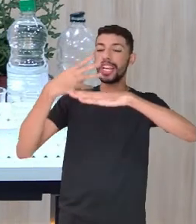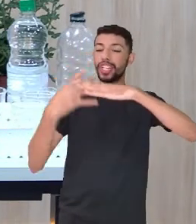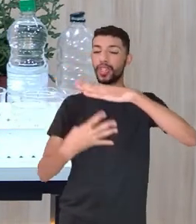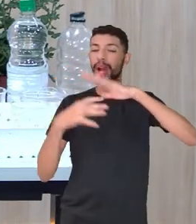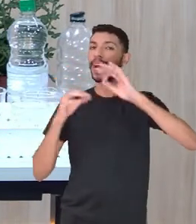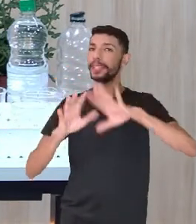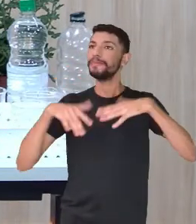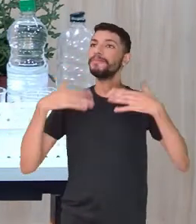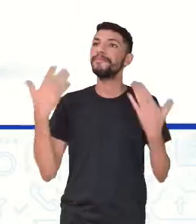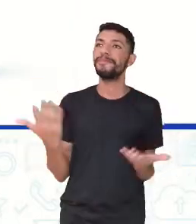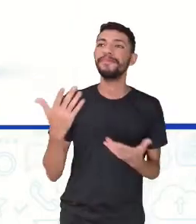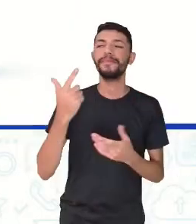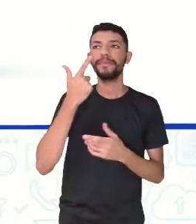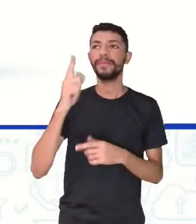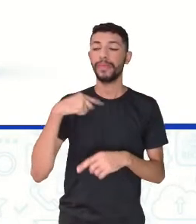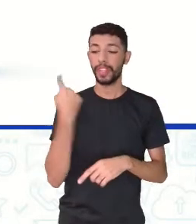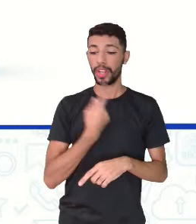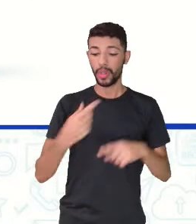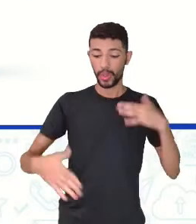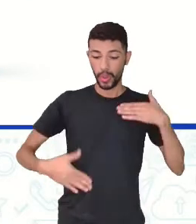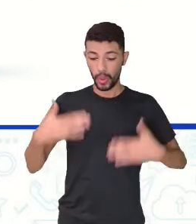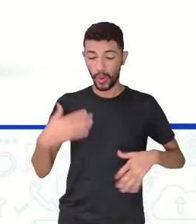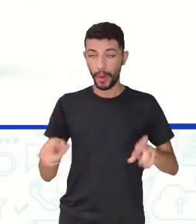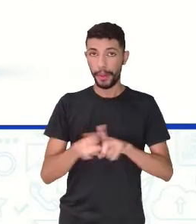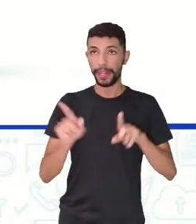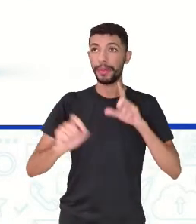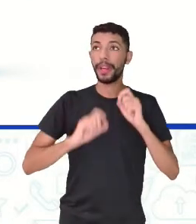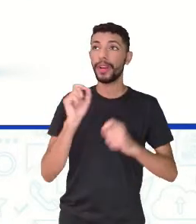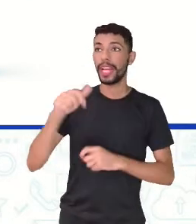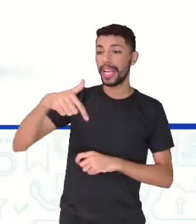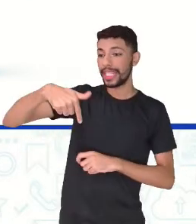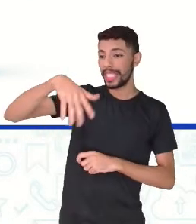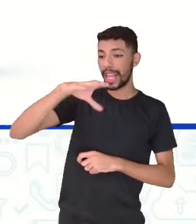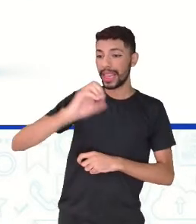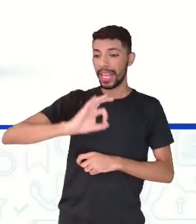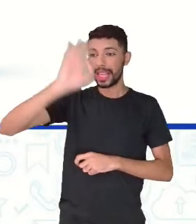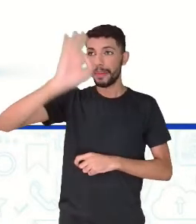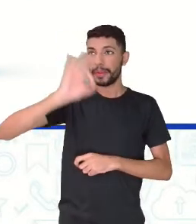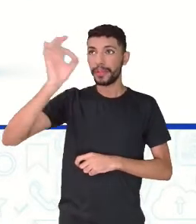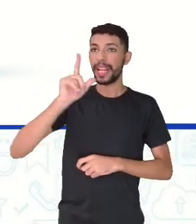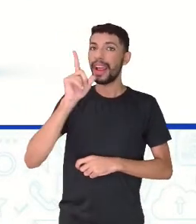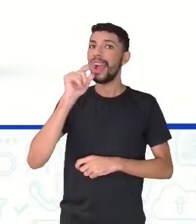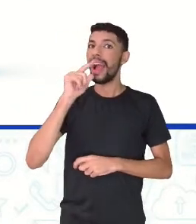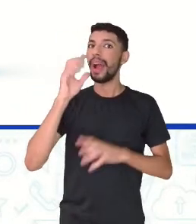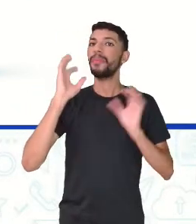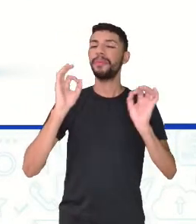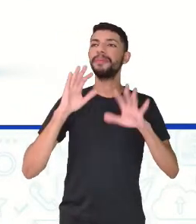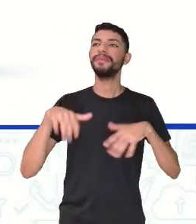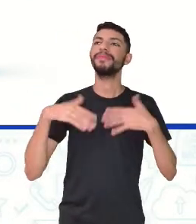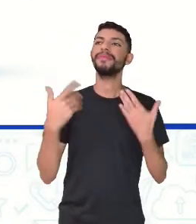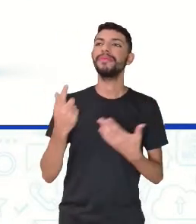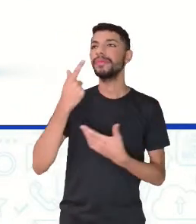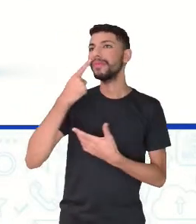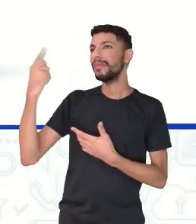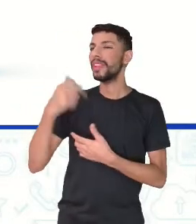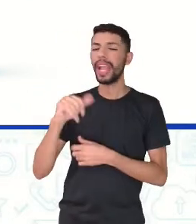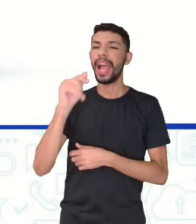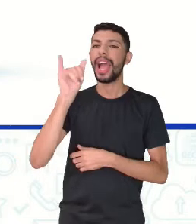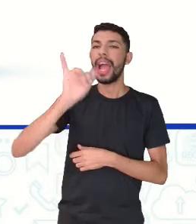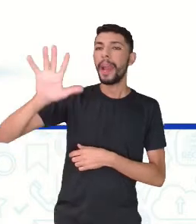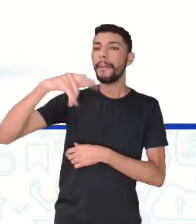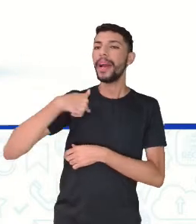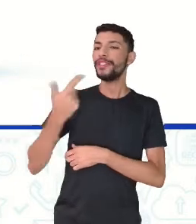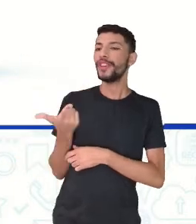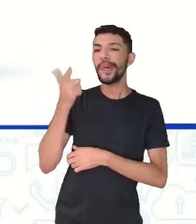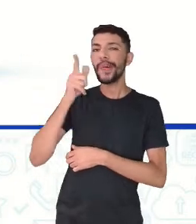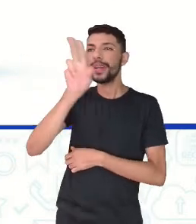corpo, professora? O nosso corpo é cerca de 70% de água. A imagem que eu consegui está em inglês, vocês estão vendo aí, né,